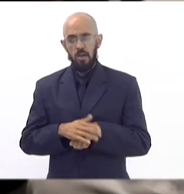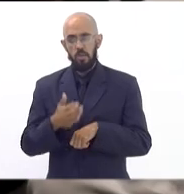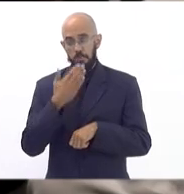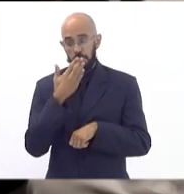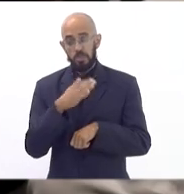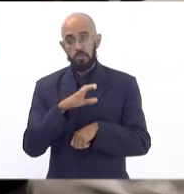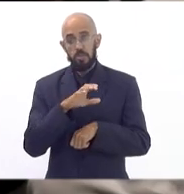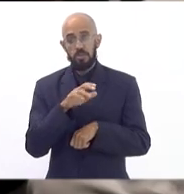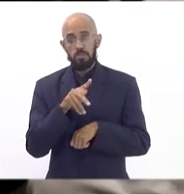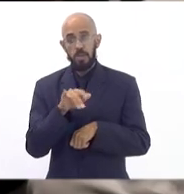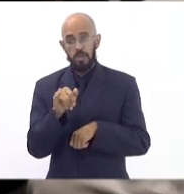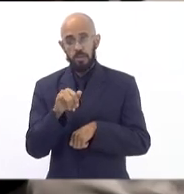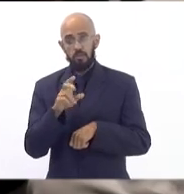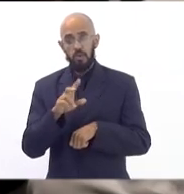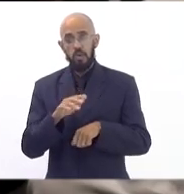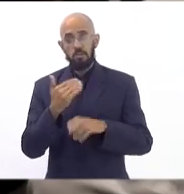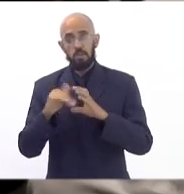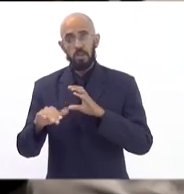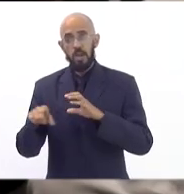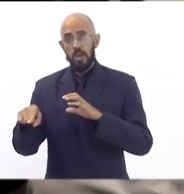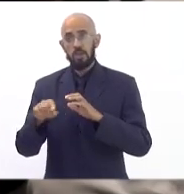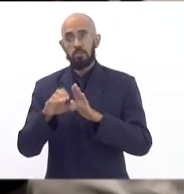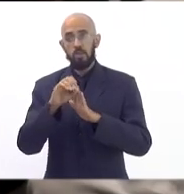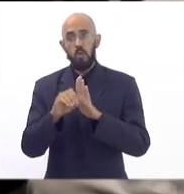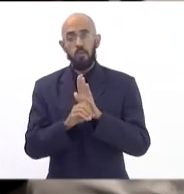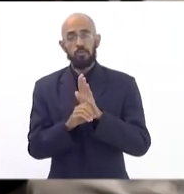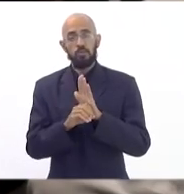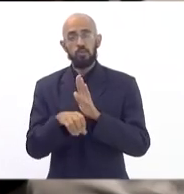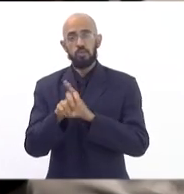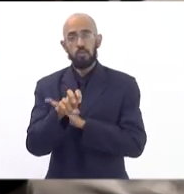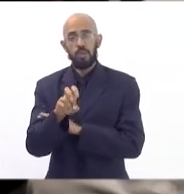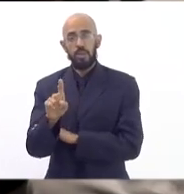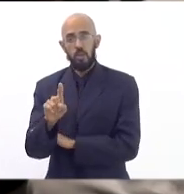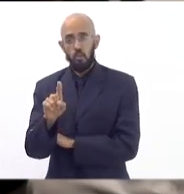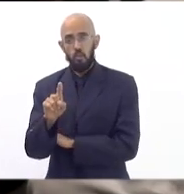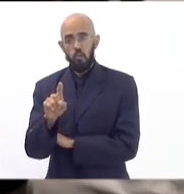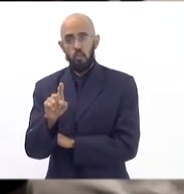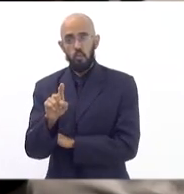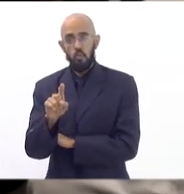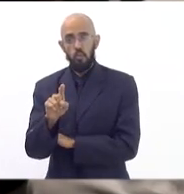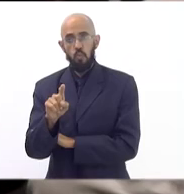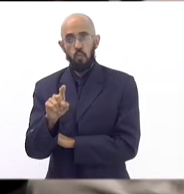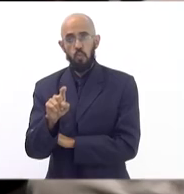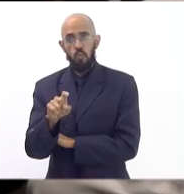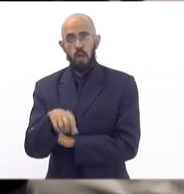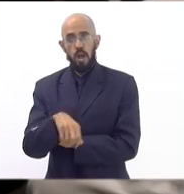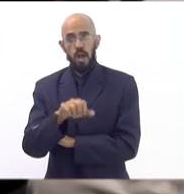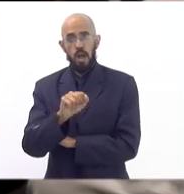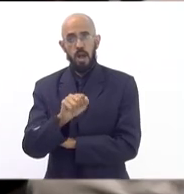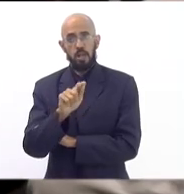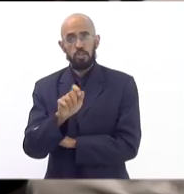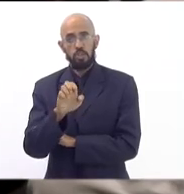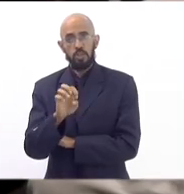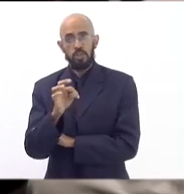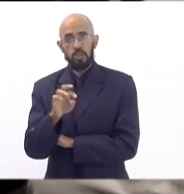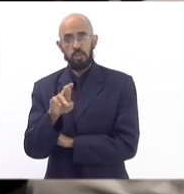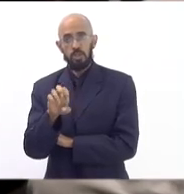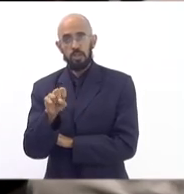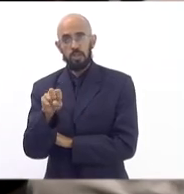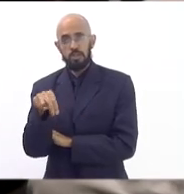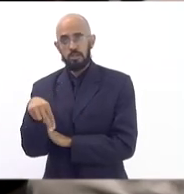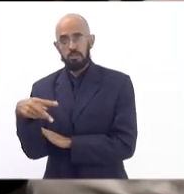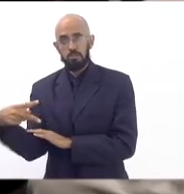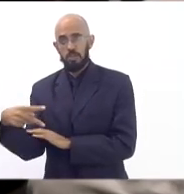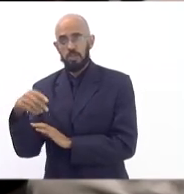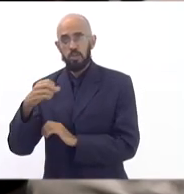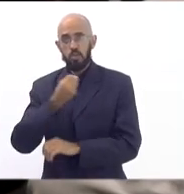vi foram encaminhados através de ofício 51 Ofício à gestante e 13 número